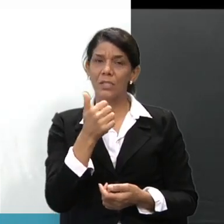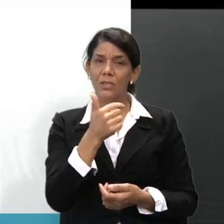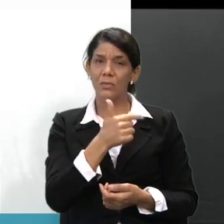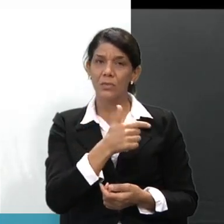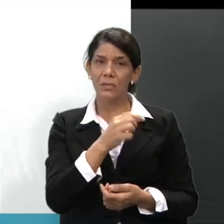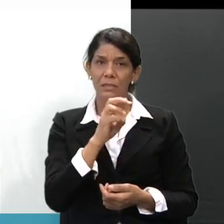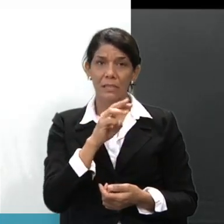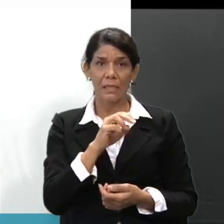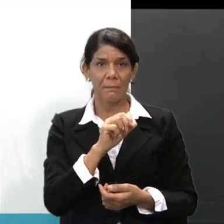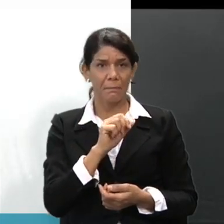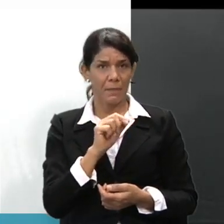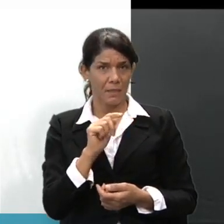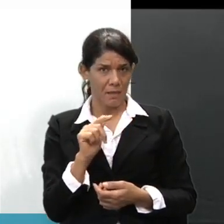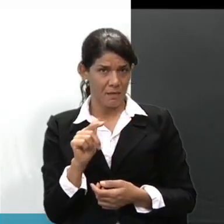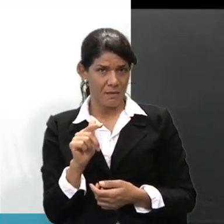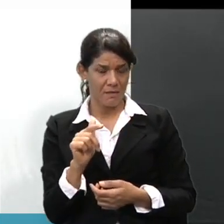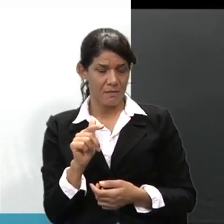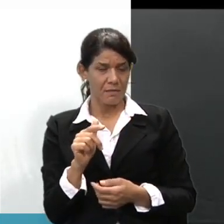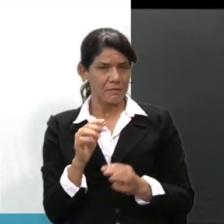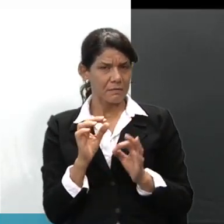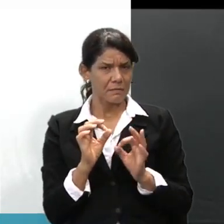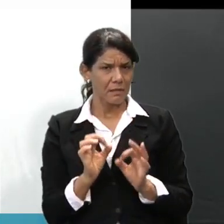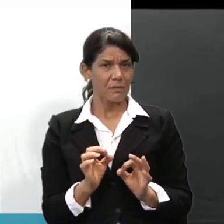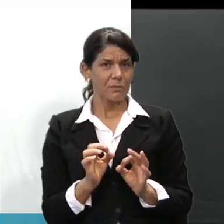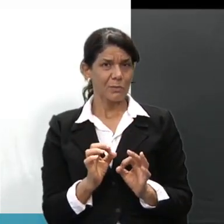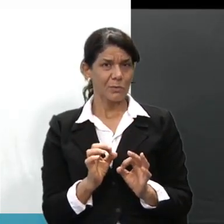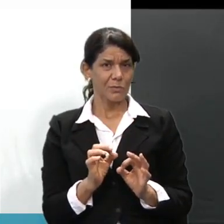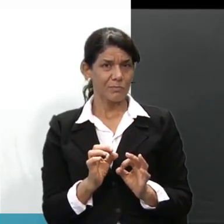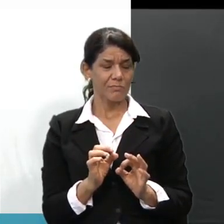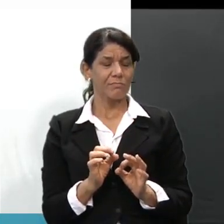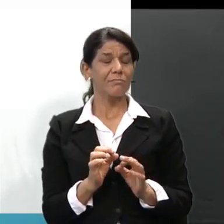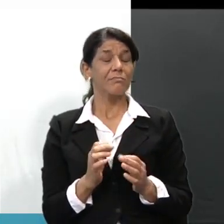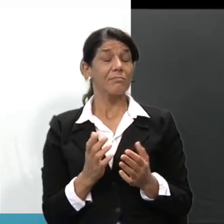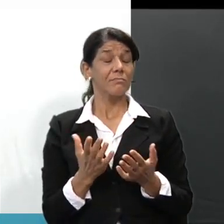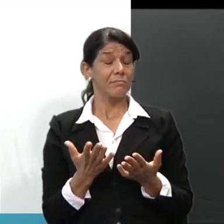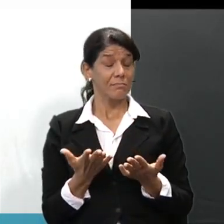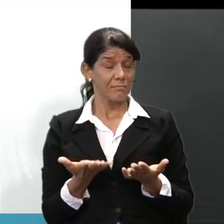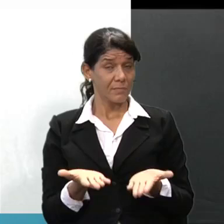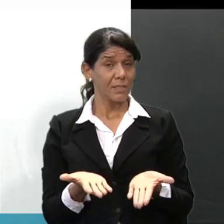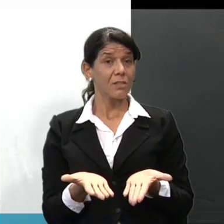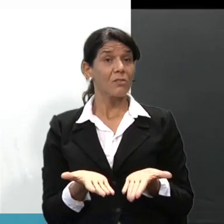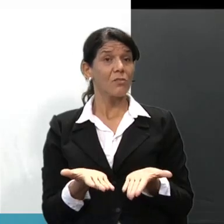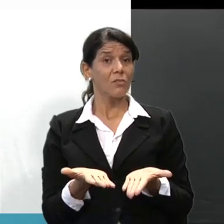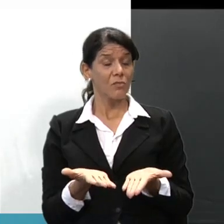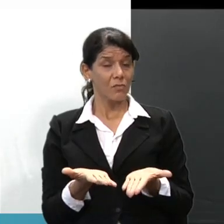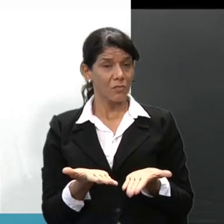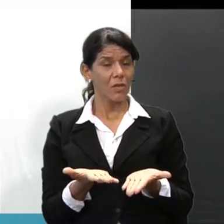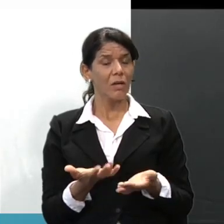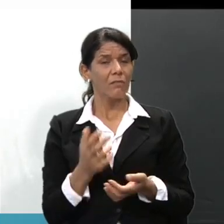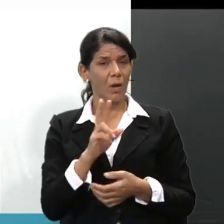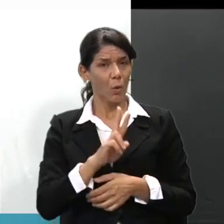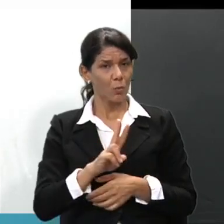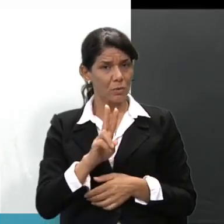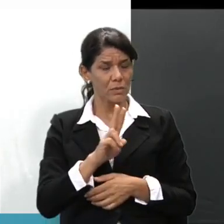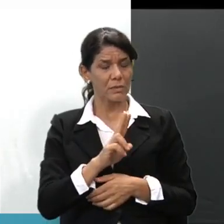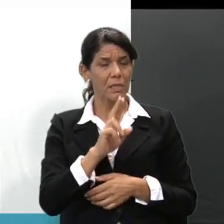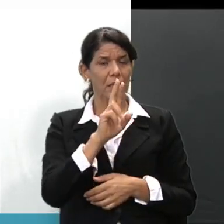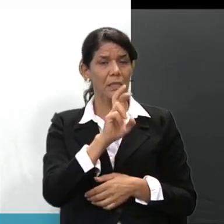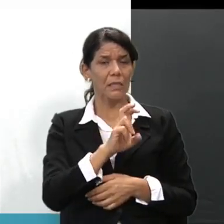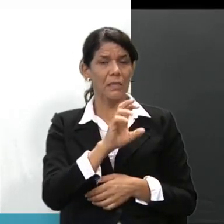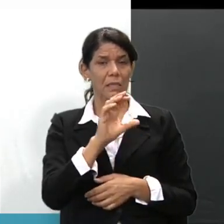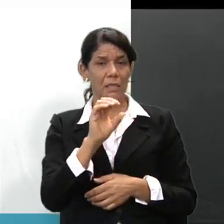502 ml exatos? Sim, vamos administrar 502